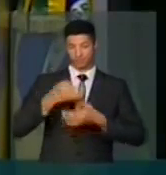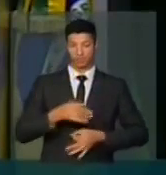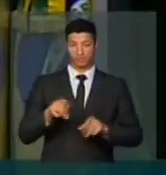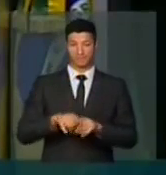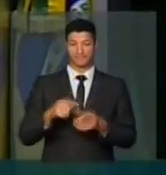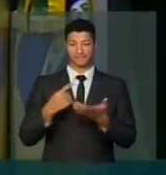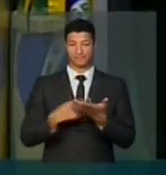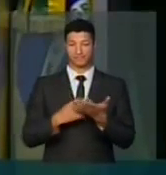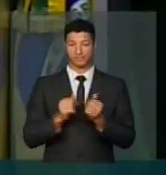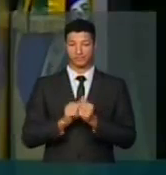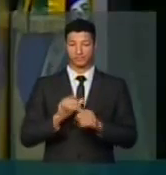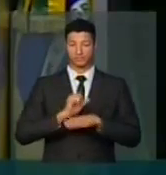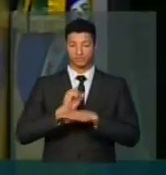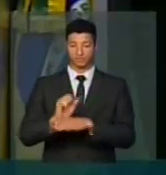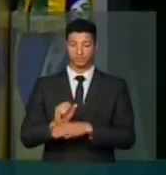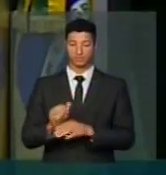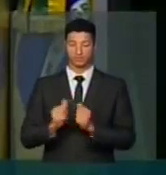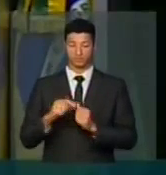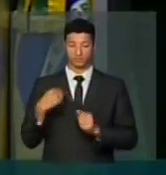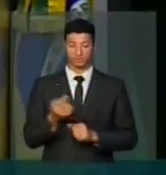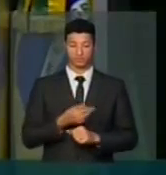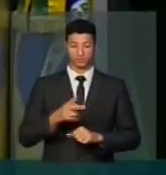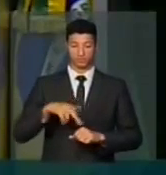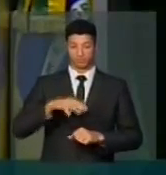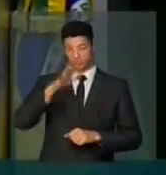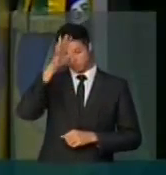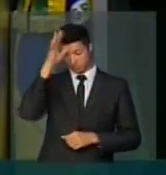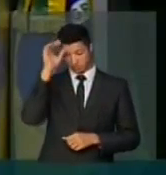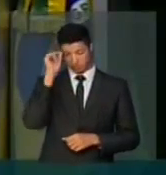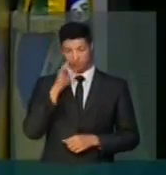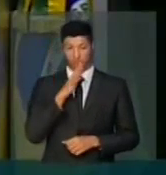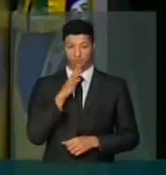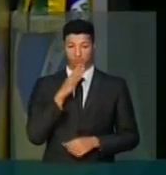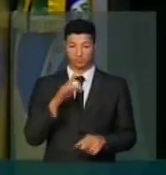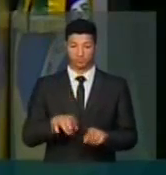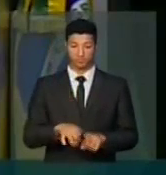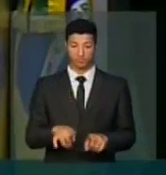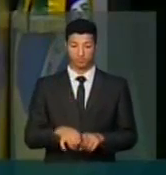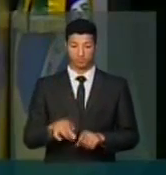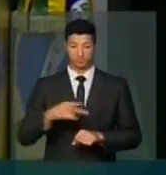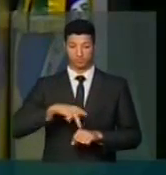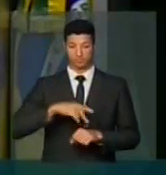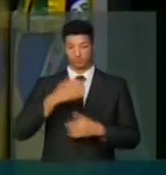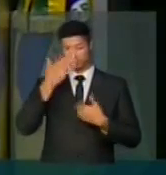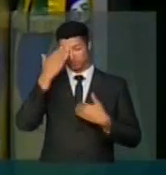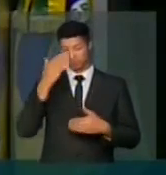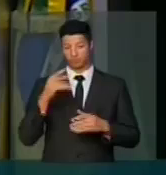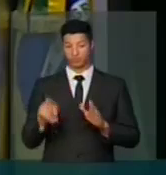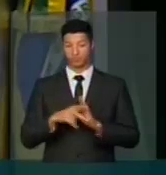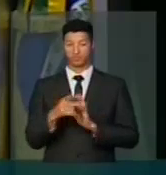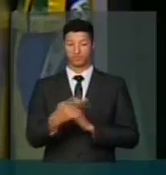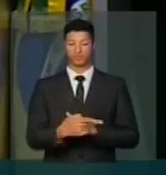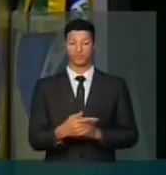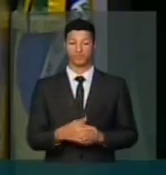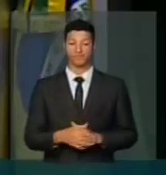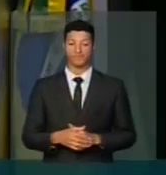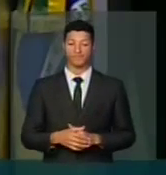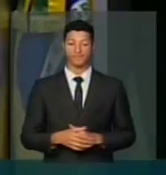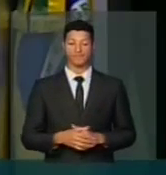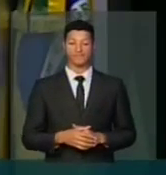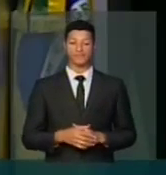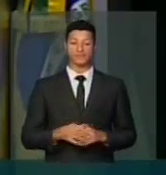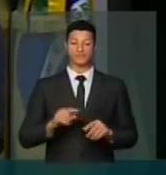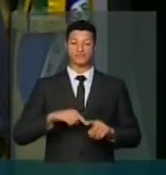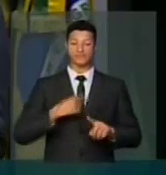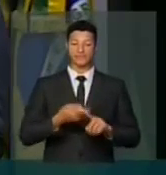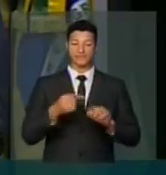muito comprometida com o seu Estado, com a nossa região amazônica, conhecedor da situação do país. Muito obrigado pela parte de Vossa Excelência. Mais